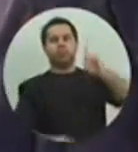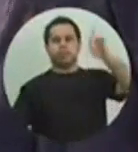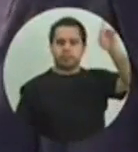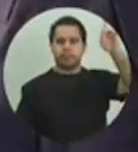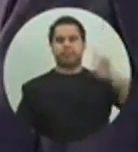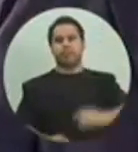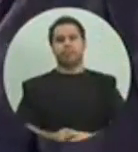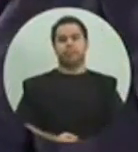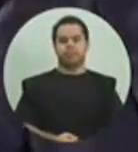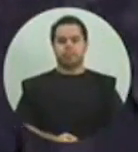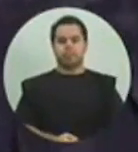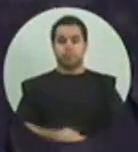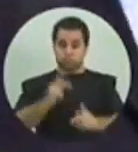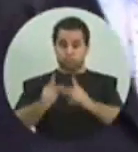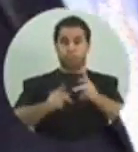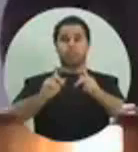fazendo.